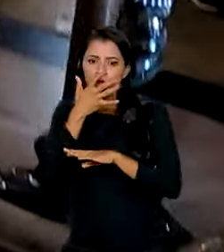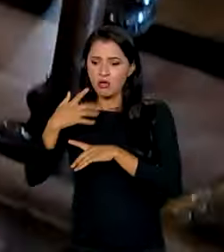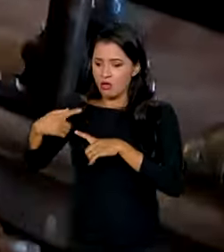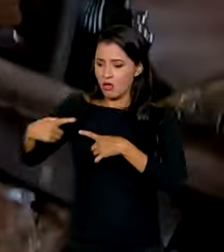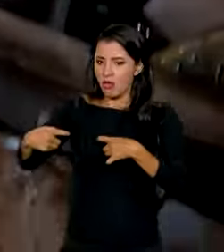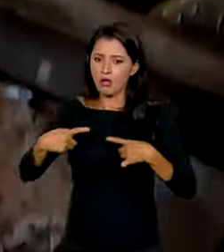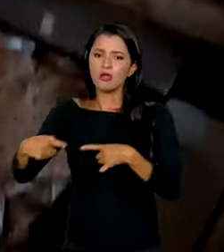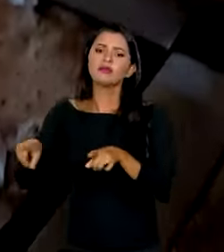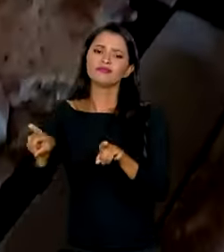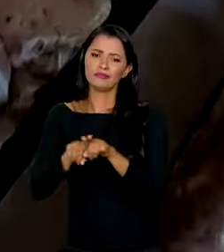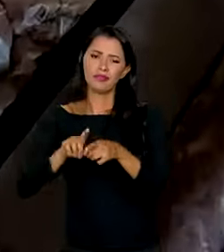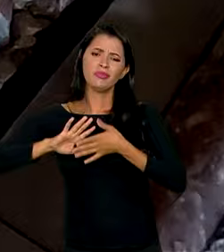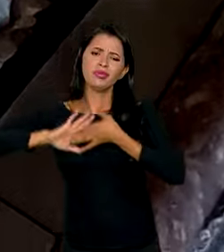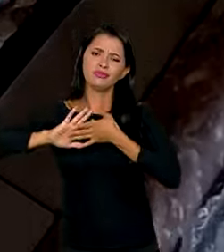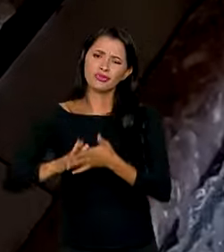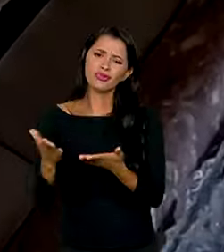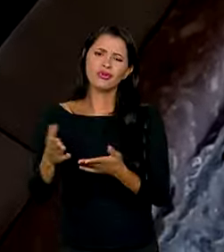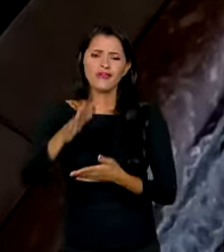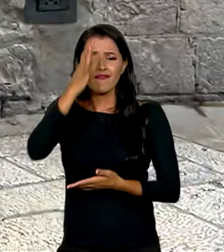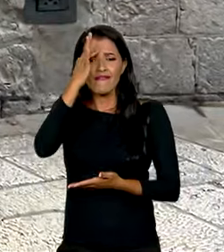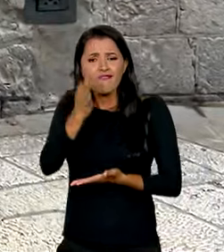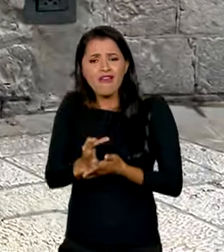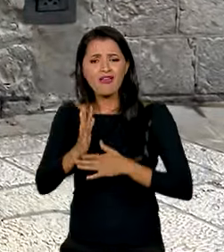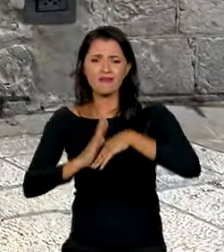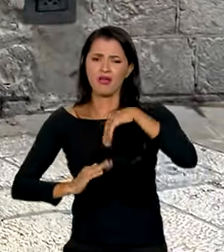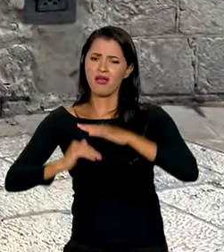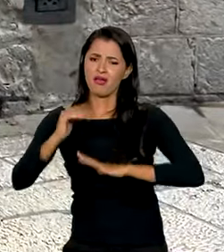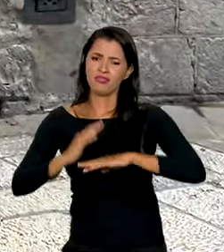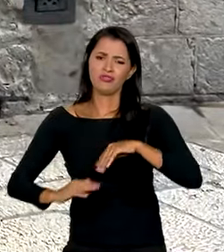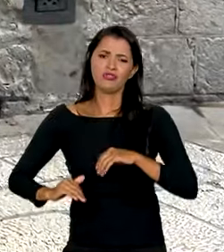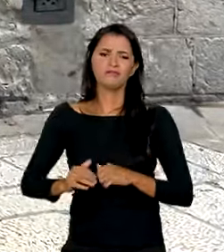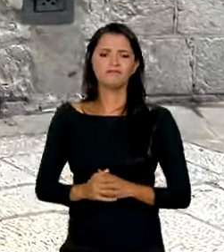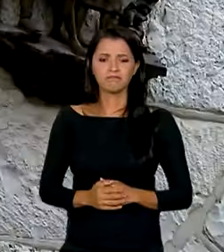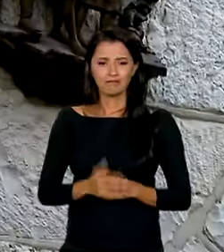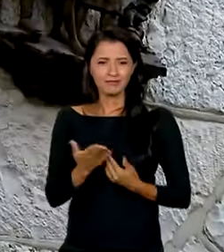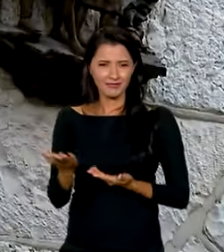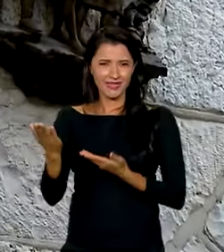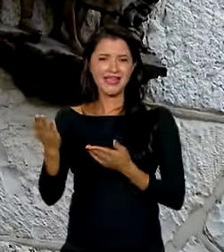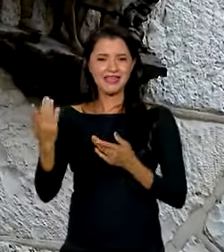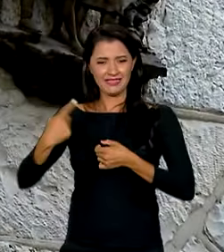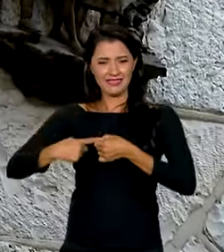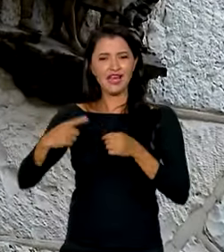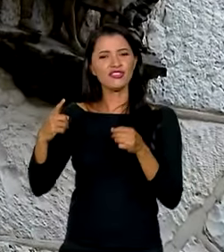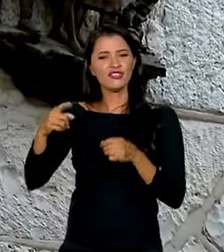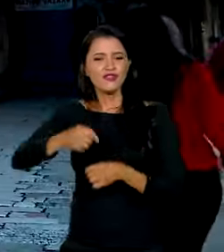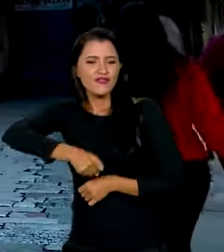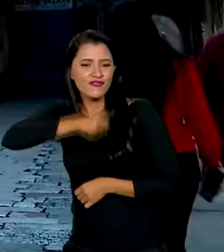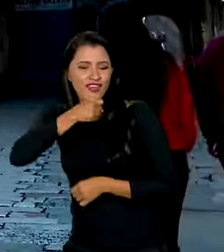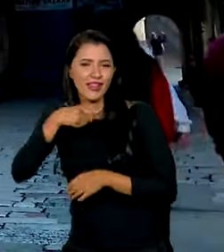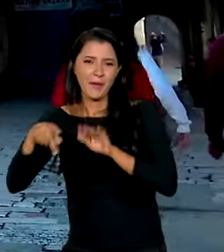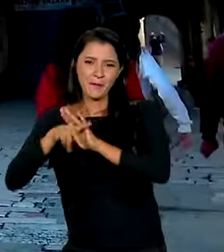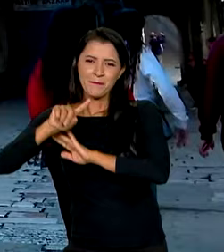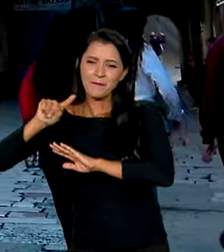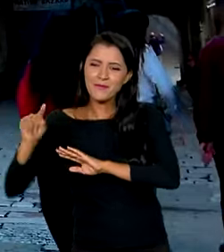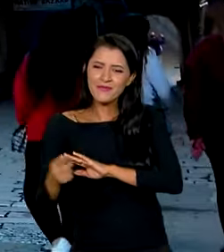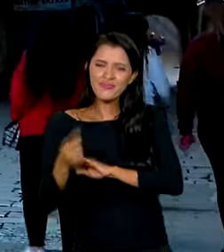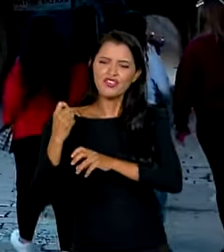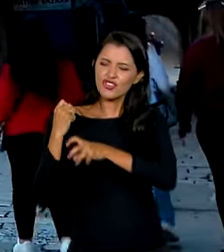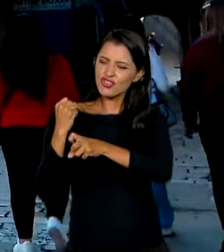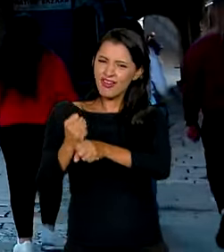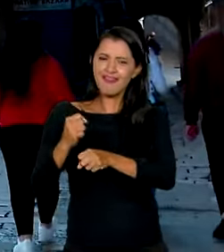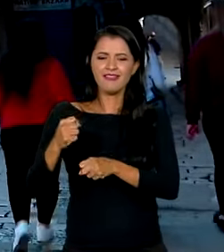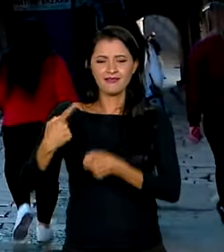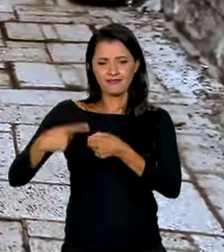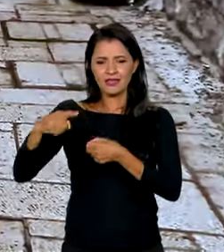também destrói esse exercício de fé. Pelas ruelas da cidade velha, milenar de Jerusalém, também se nota tudo